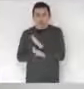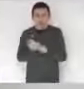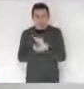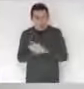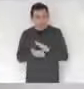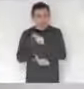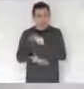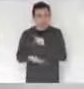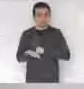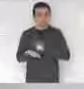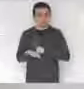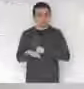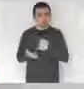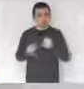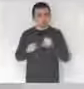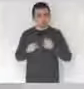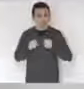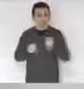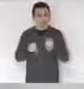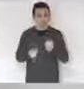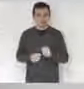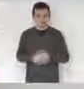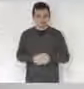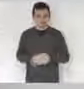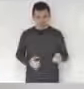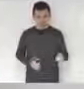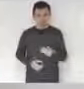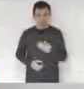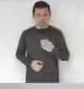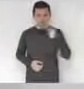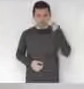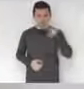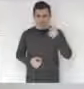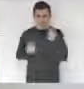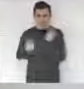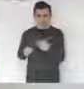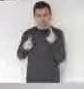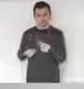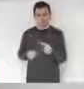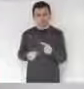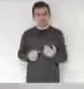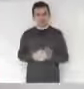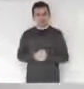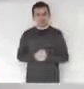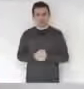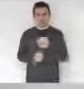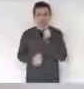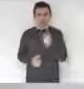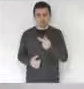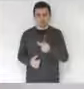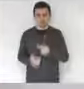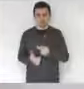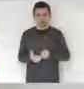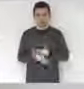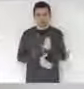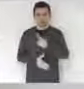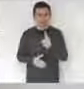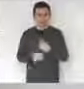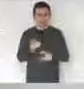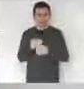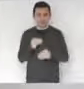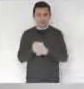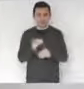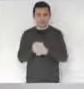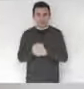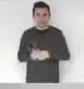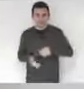Catarina. Que política nova é essa que discrimina? Que diz que não vai pagar emendas do orçamento impositivo para quem